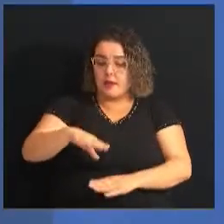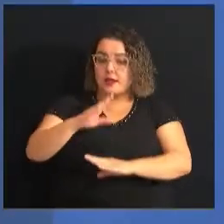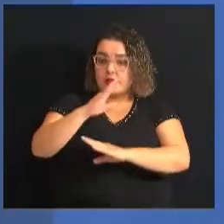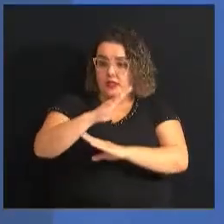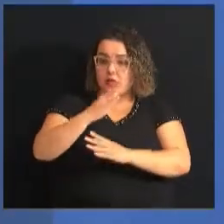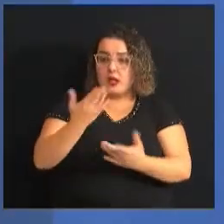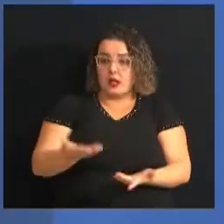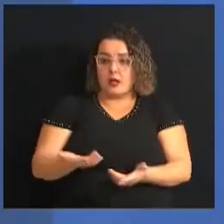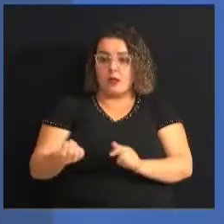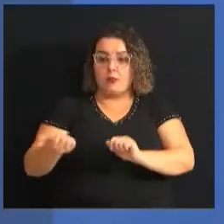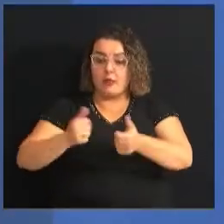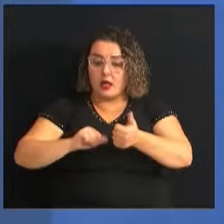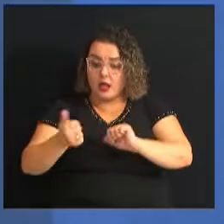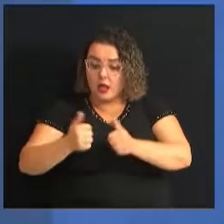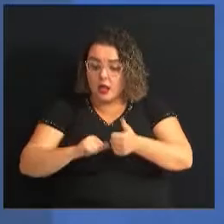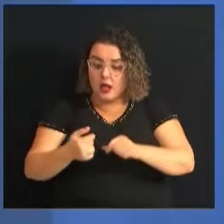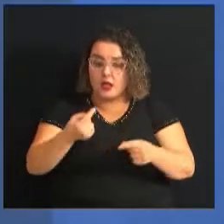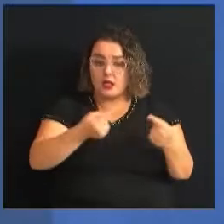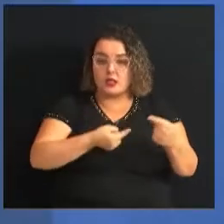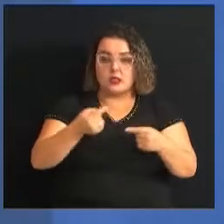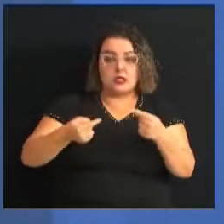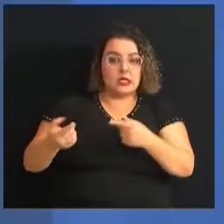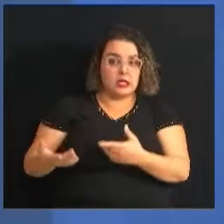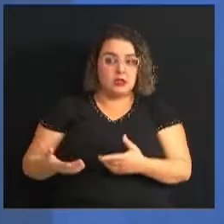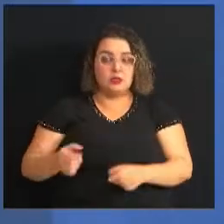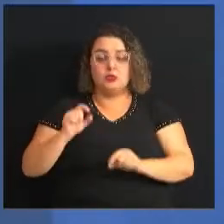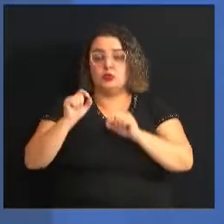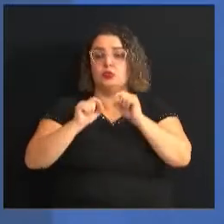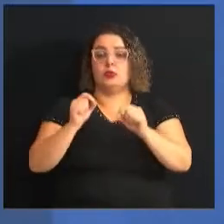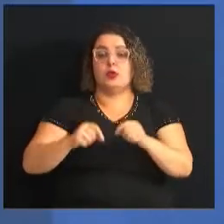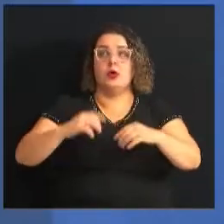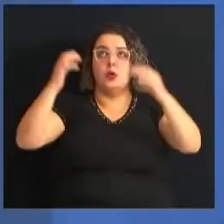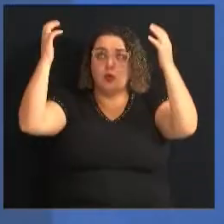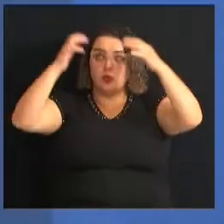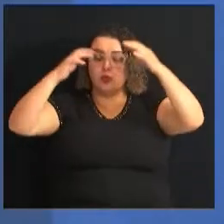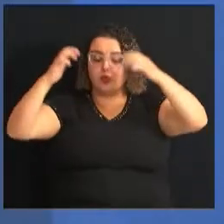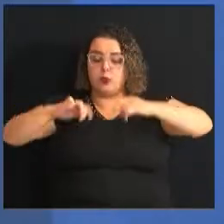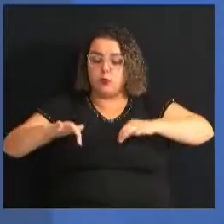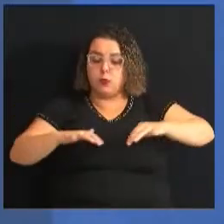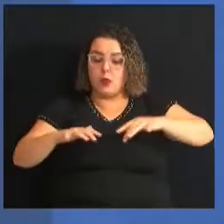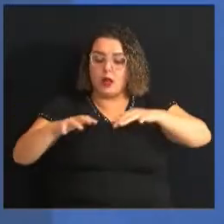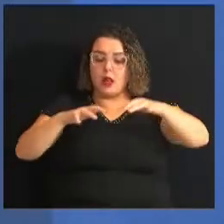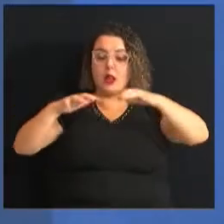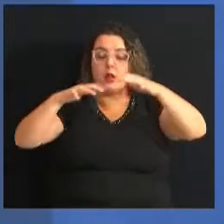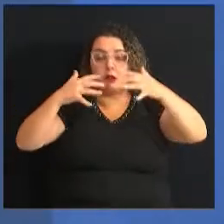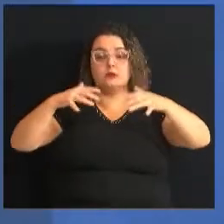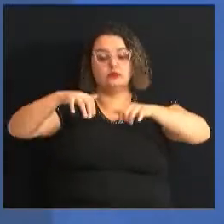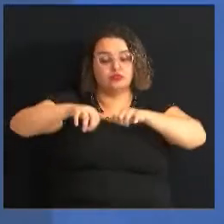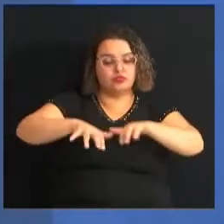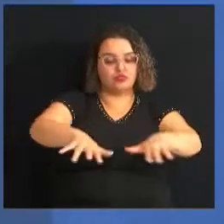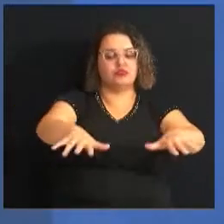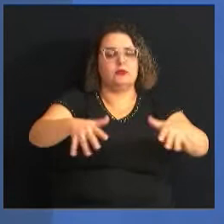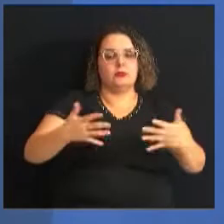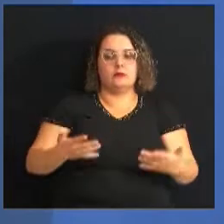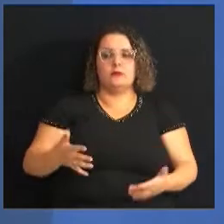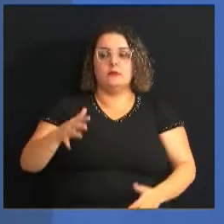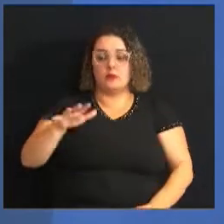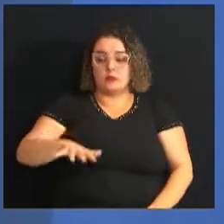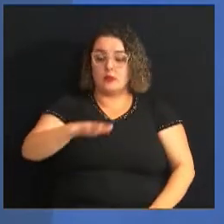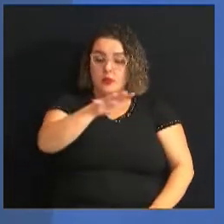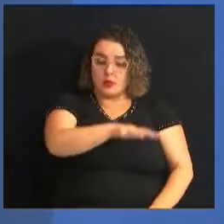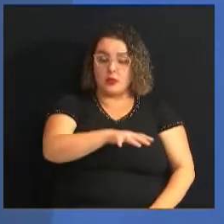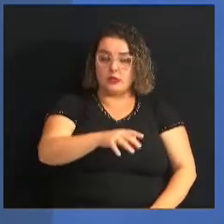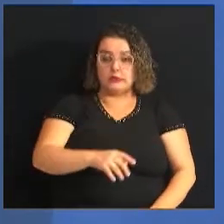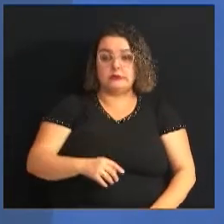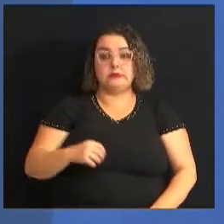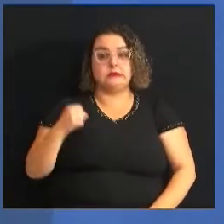para analisar e discutir a questão dos alagamentos e enchentes aqui na cidade, com foco nas áreas críticas,